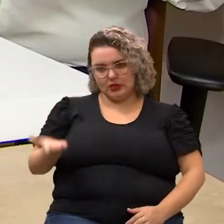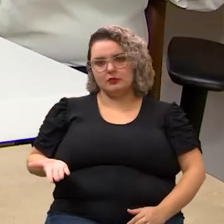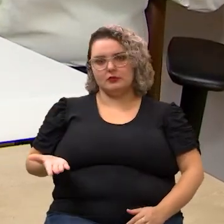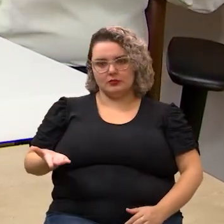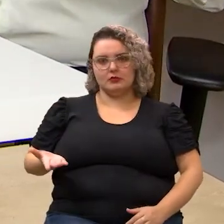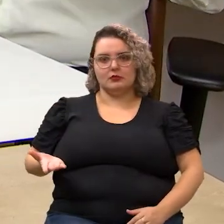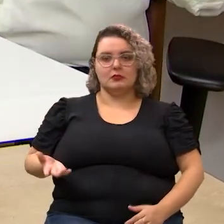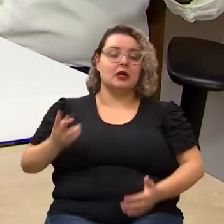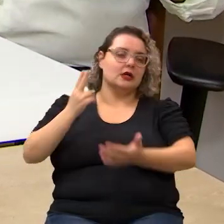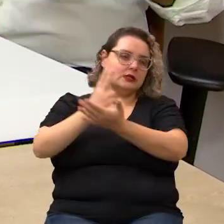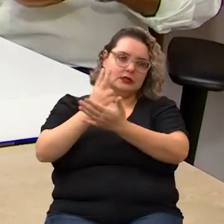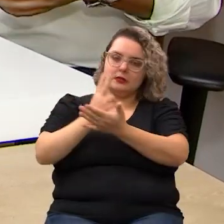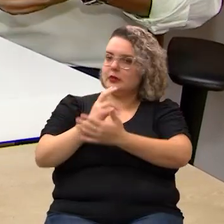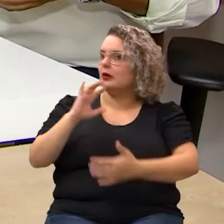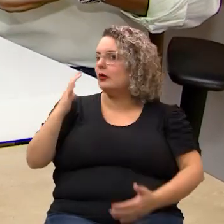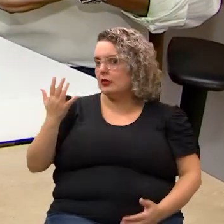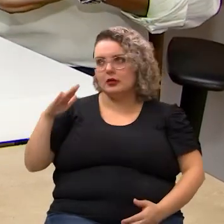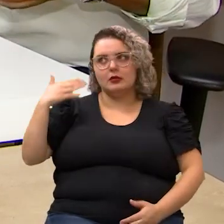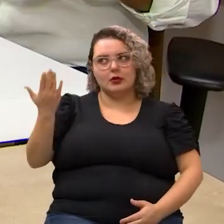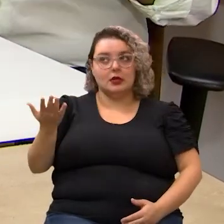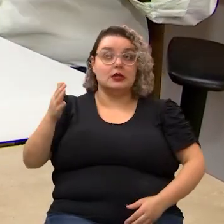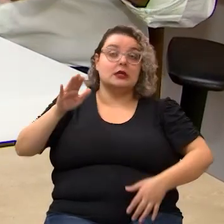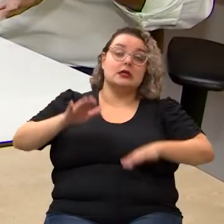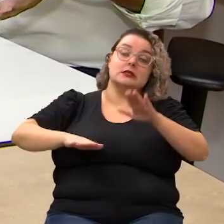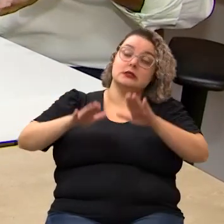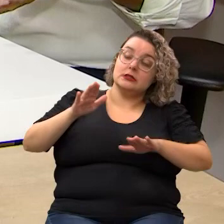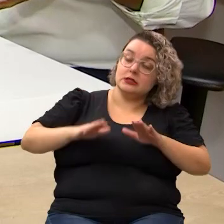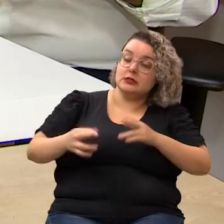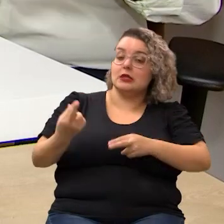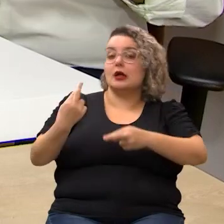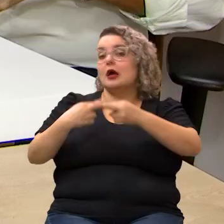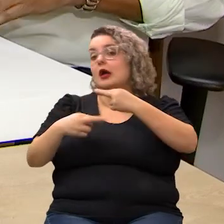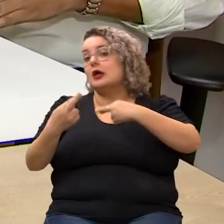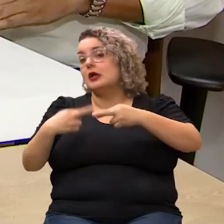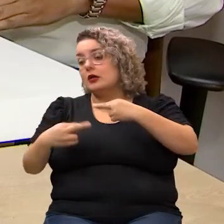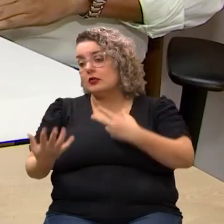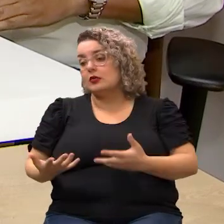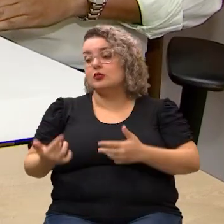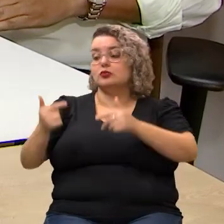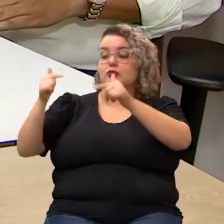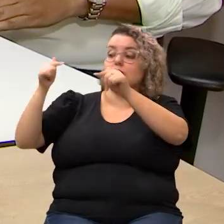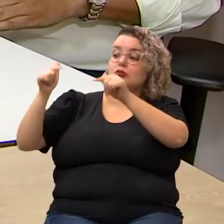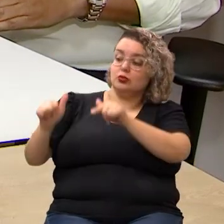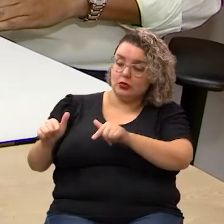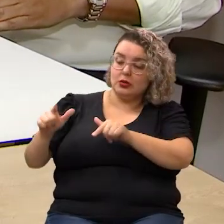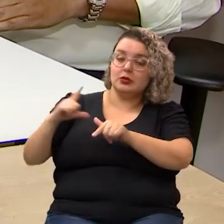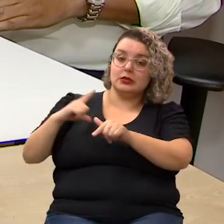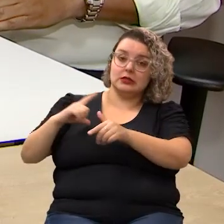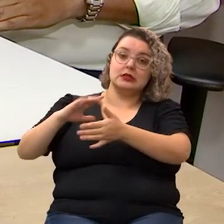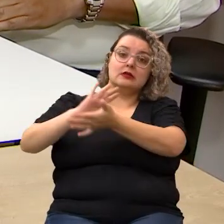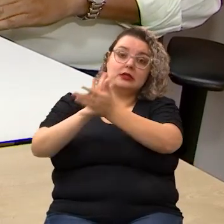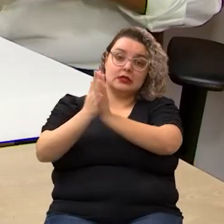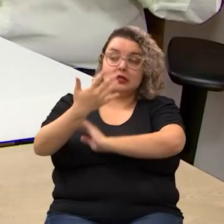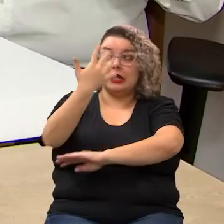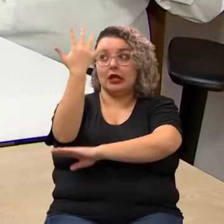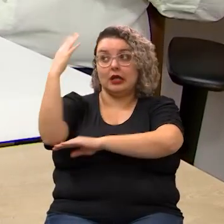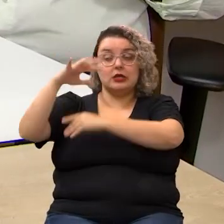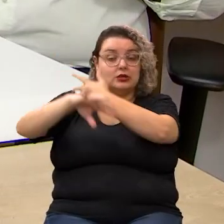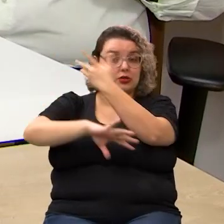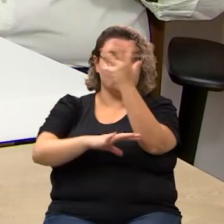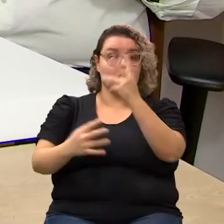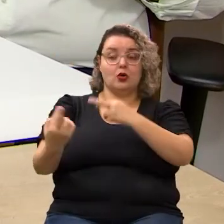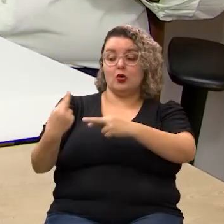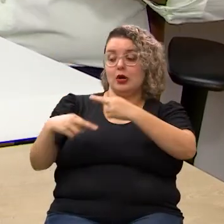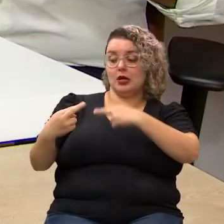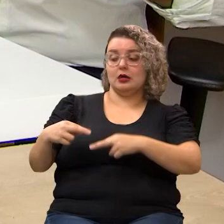principalmente, acontecendo em muitas partes do mundo. E dependendo da relação desse local que teve o acontecimento com a